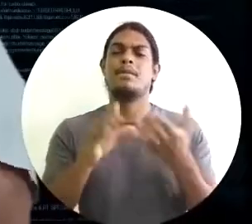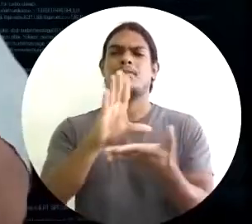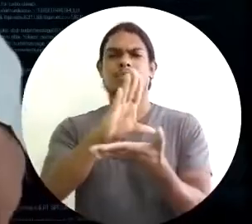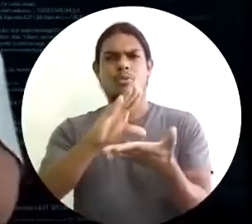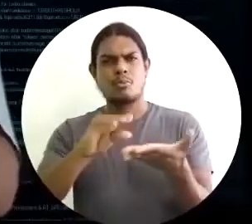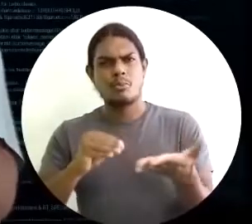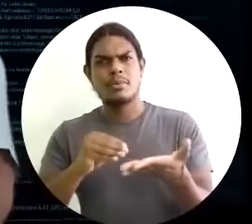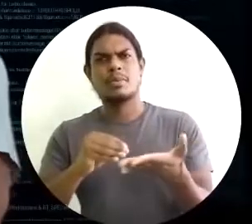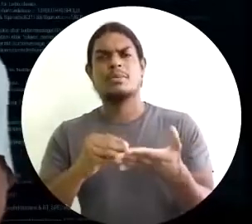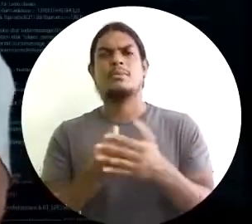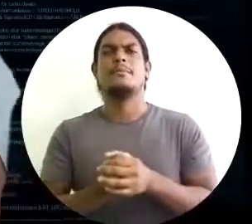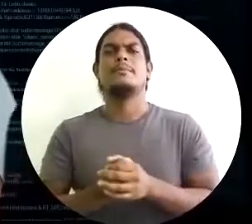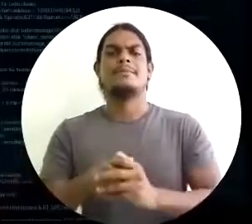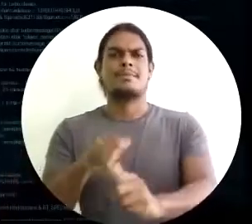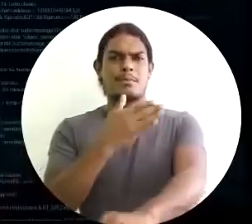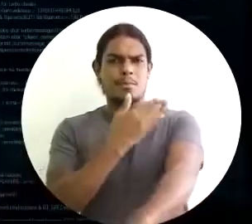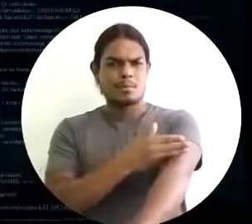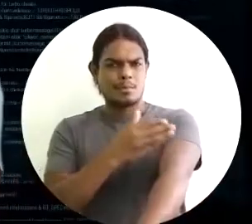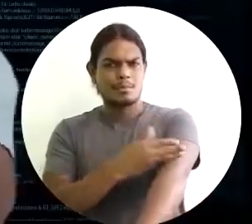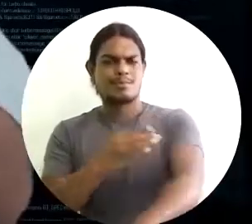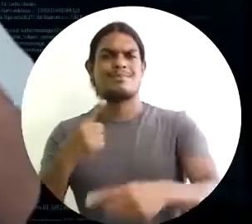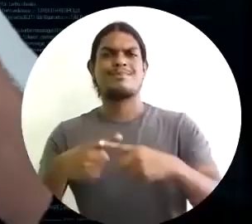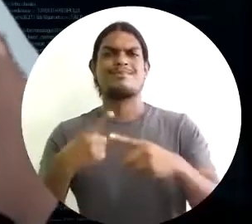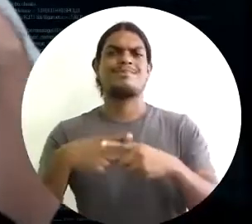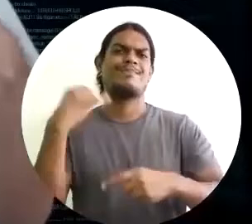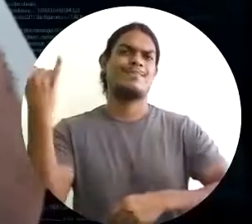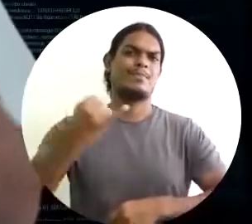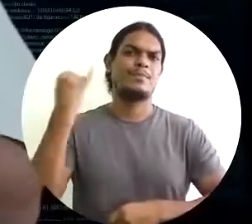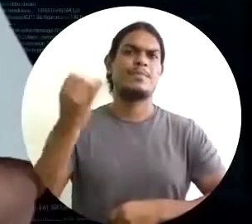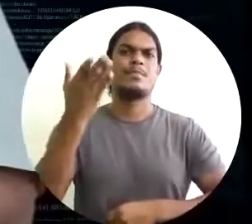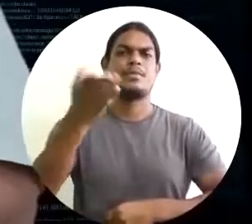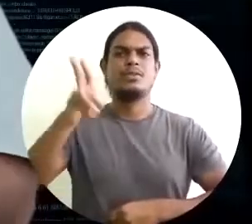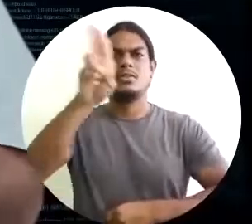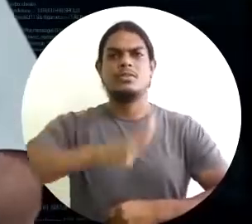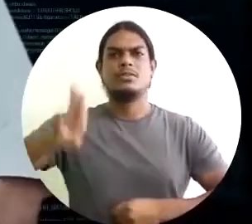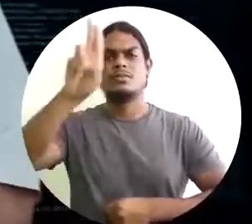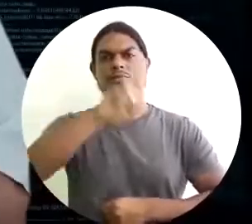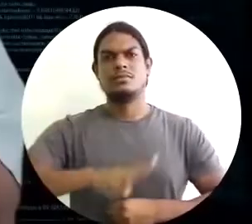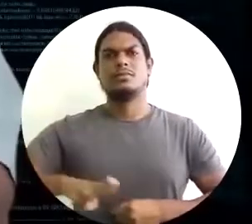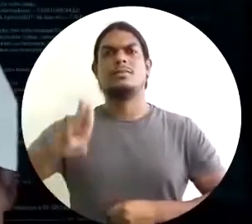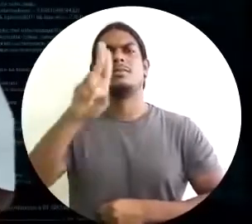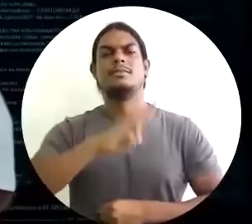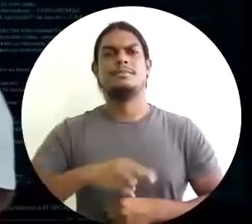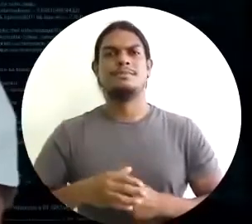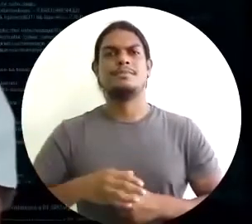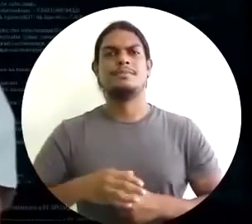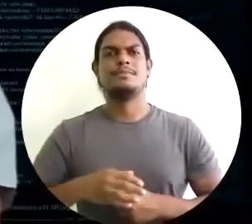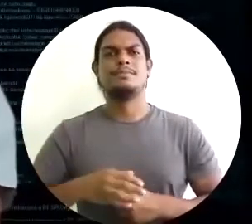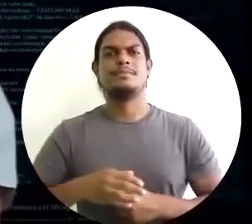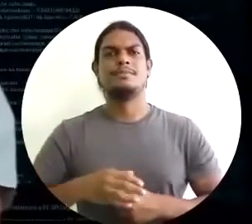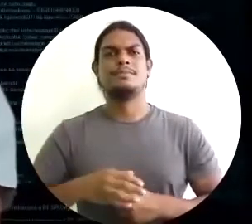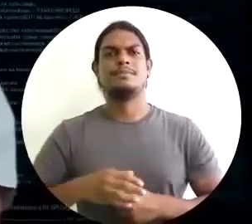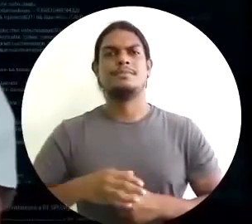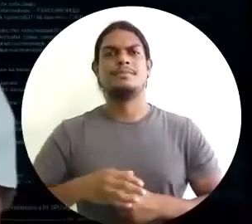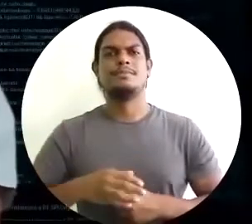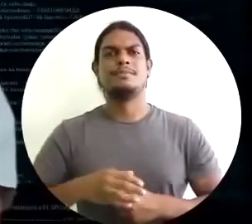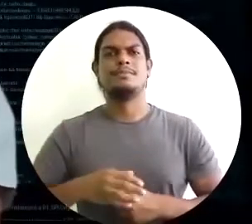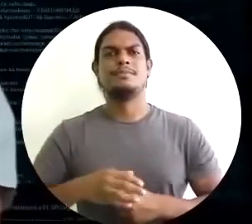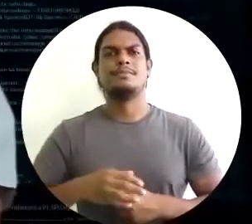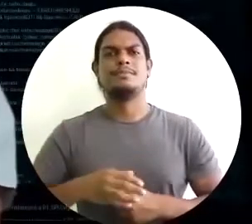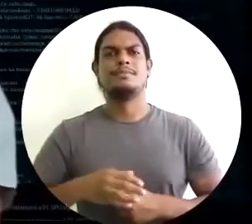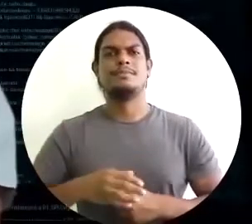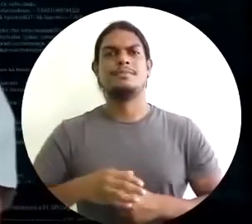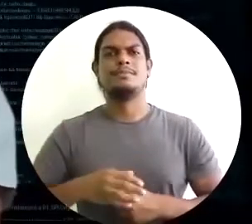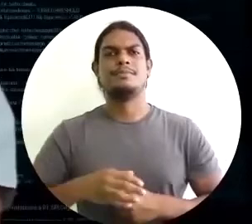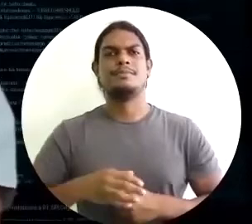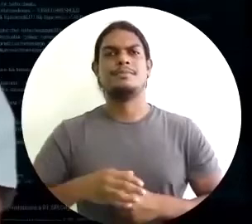teste em casa, que é muito importante você usar, é muito importante você sentir como é o processo de fazer. Ícone de play